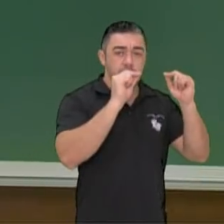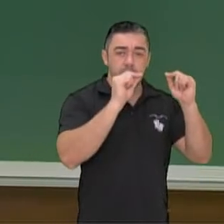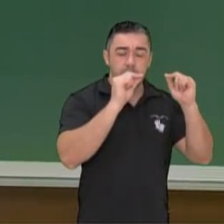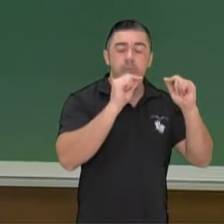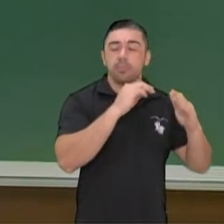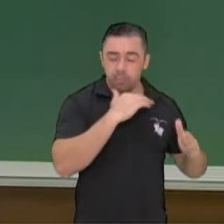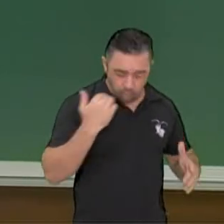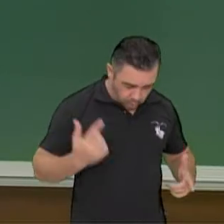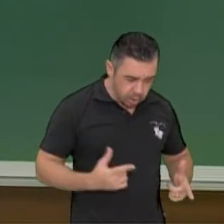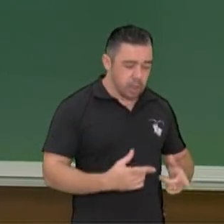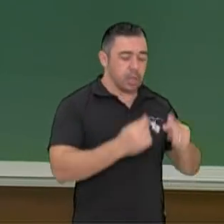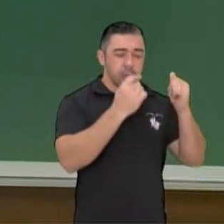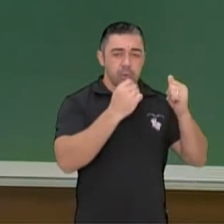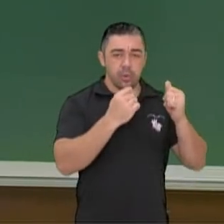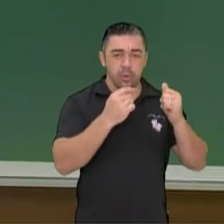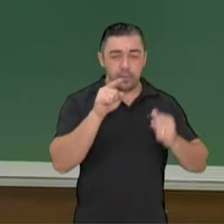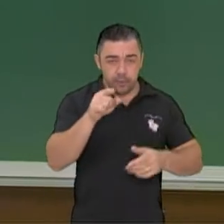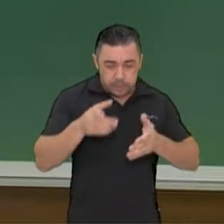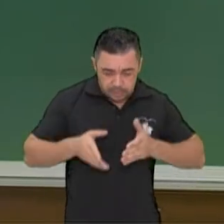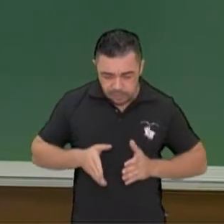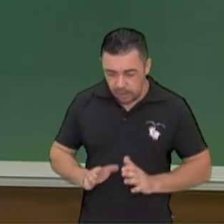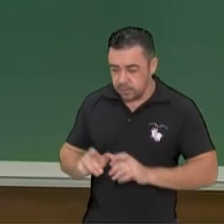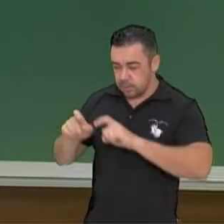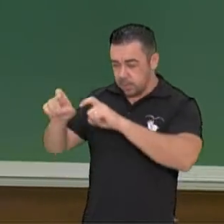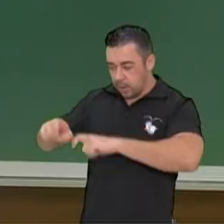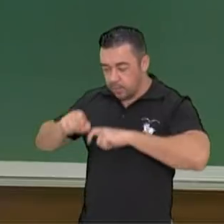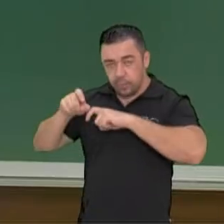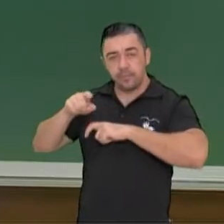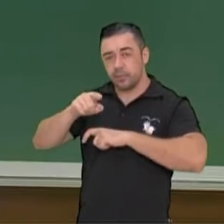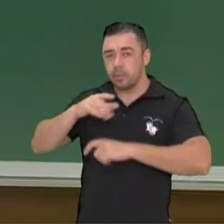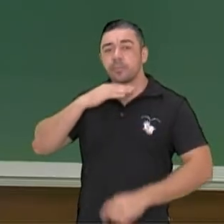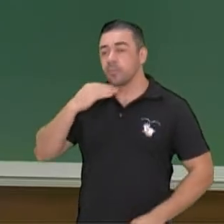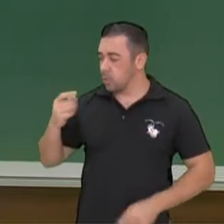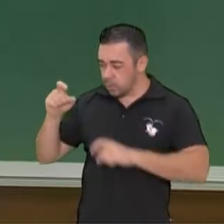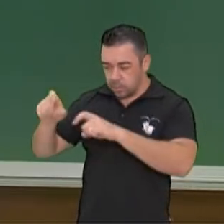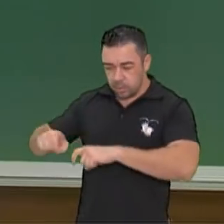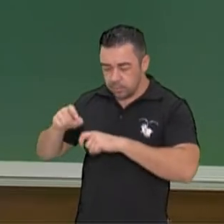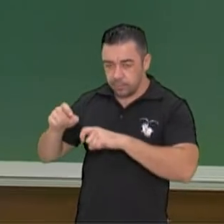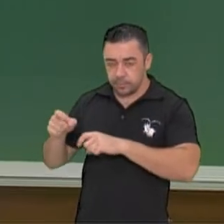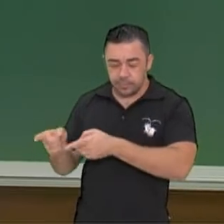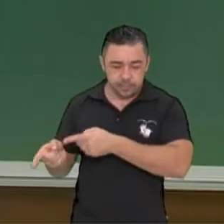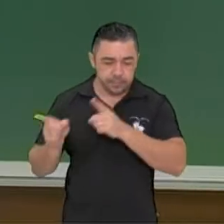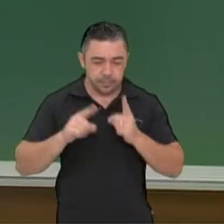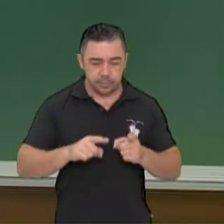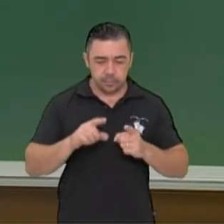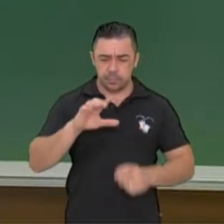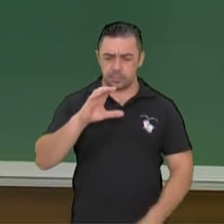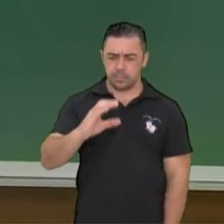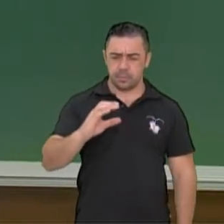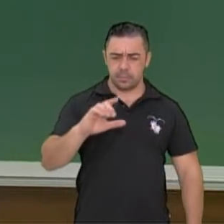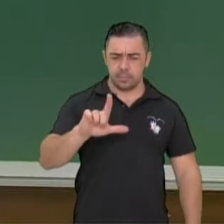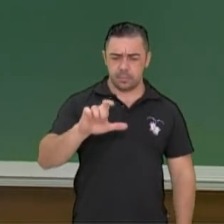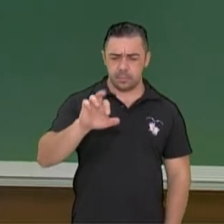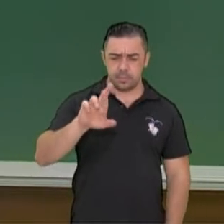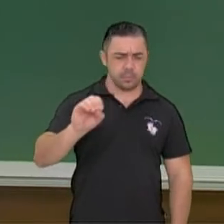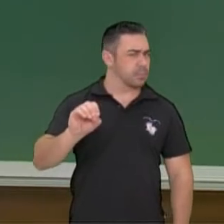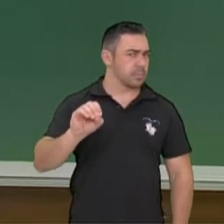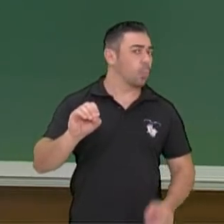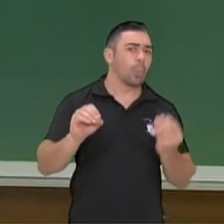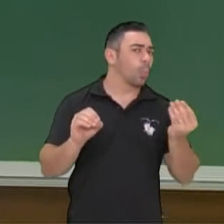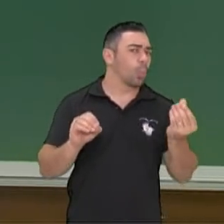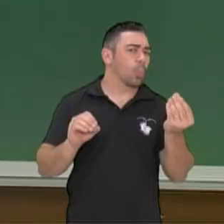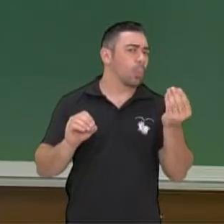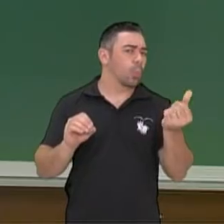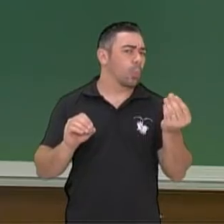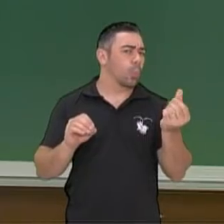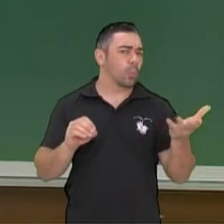Quem nasce camponês, vai morrer camponês. E clero, tem como nascer clero? Não, né? Então,